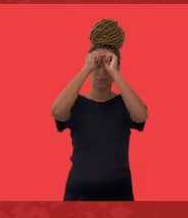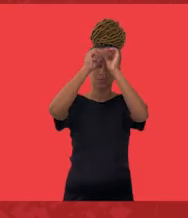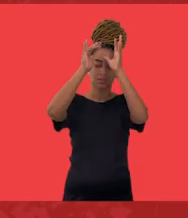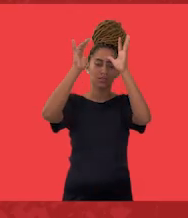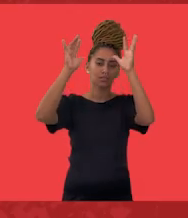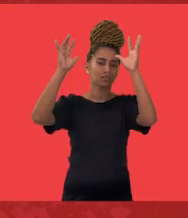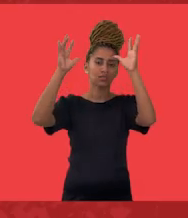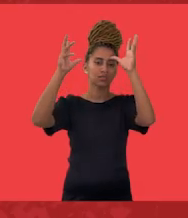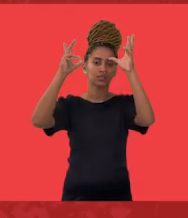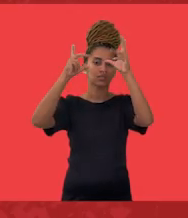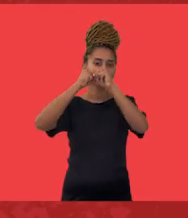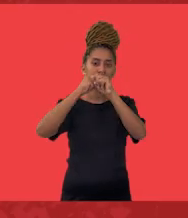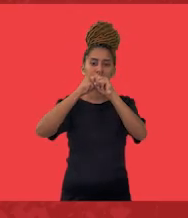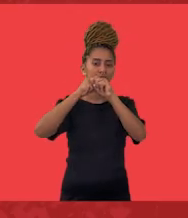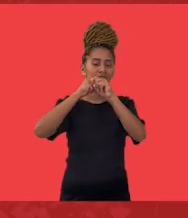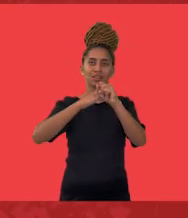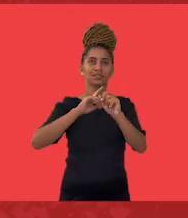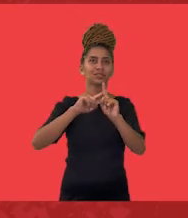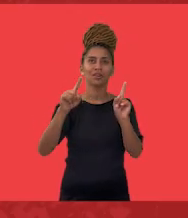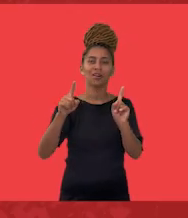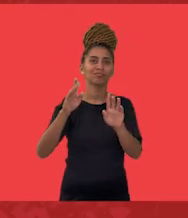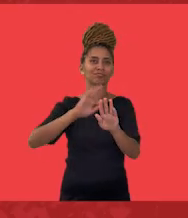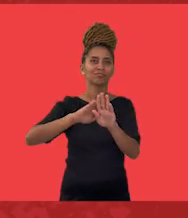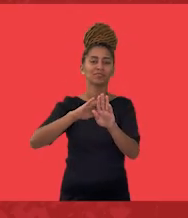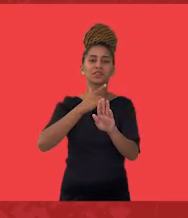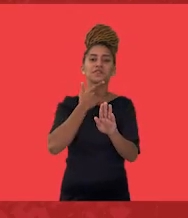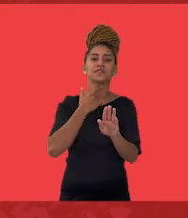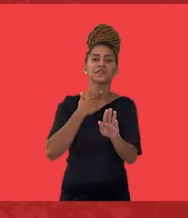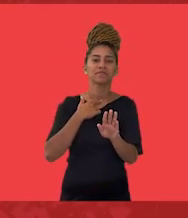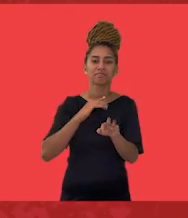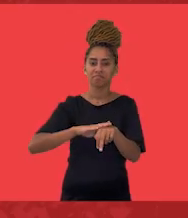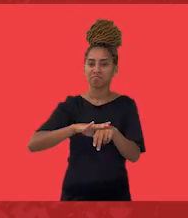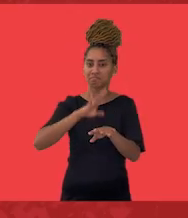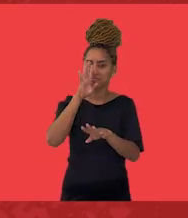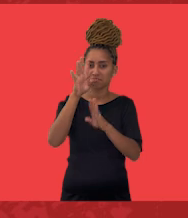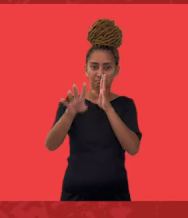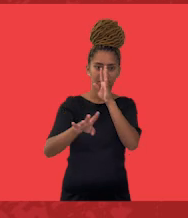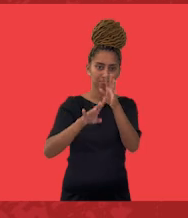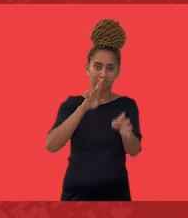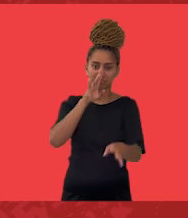colossais. Destino de todos os românticos.